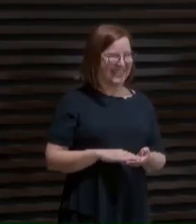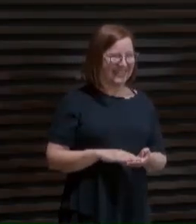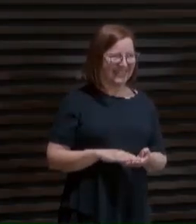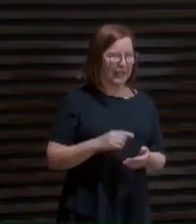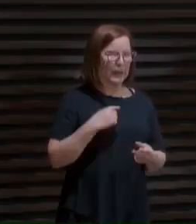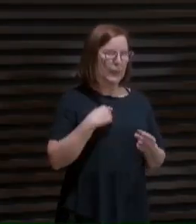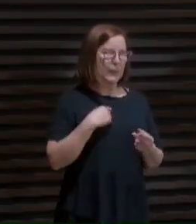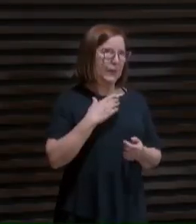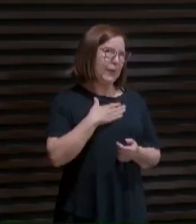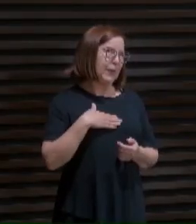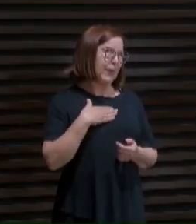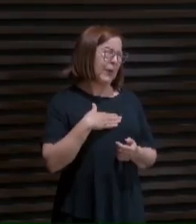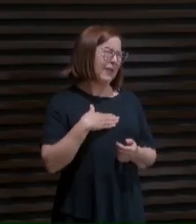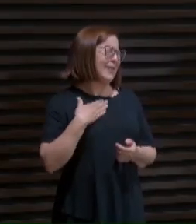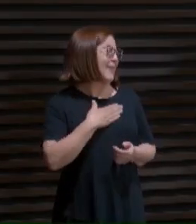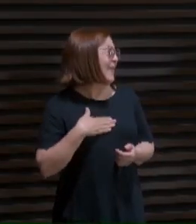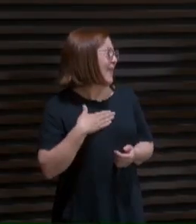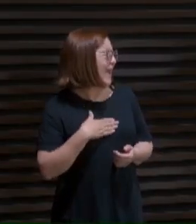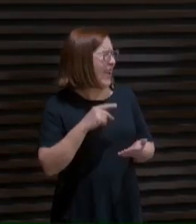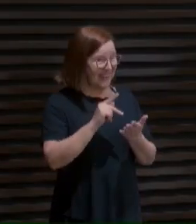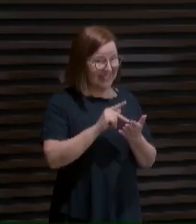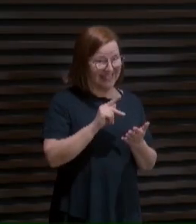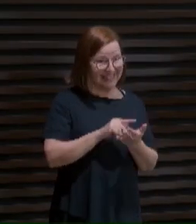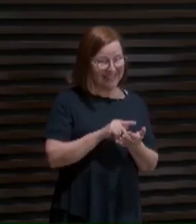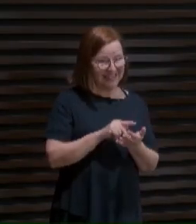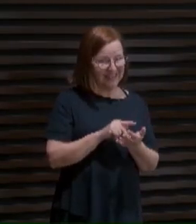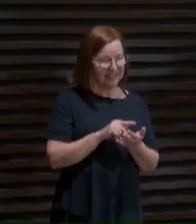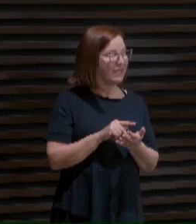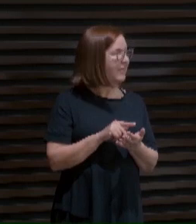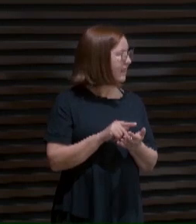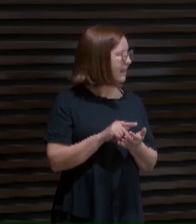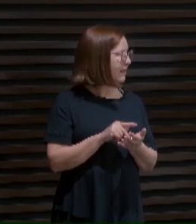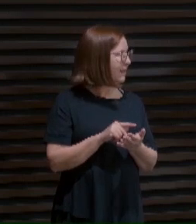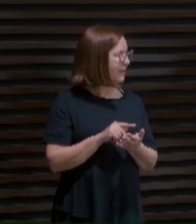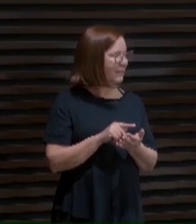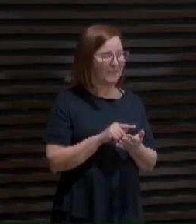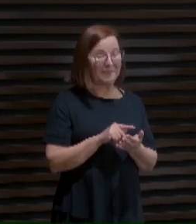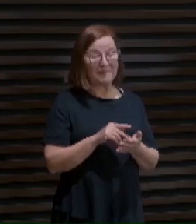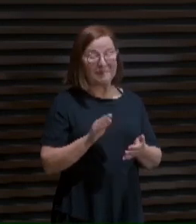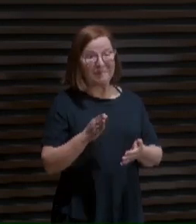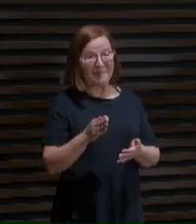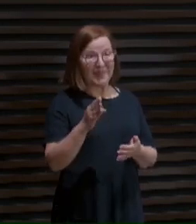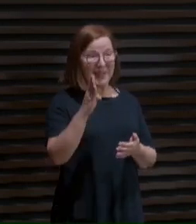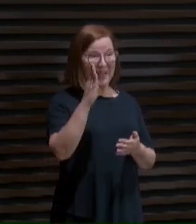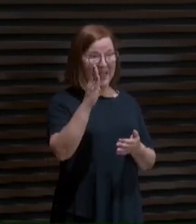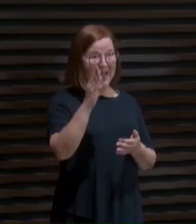Eu gosto, mas gosto mesmo de um bacalhau.